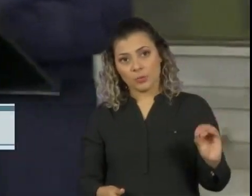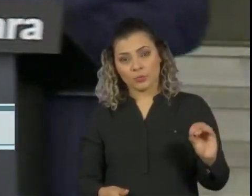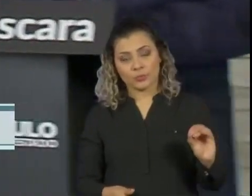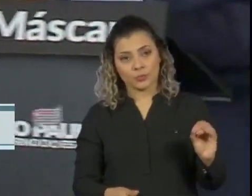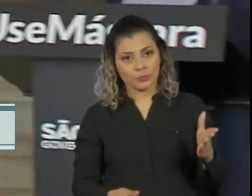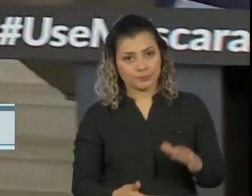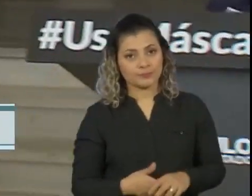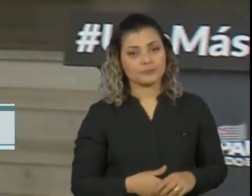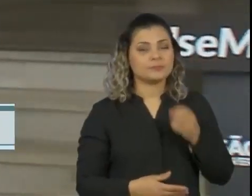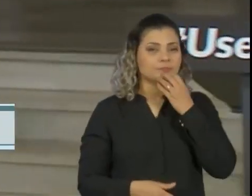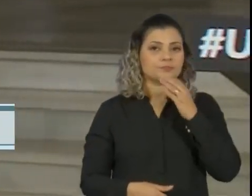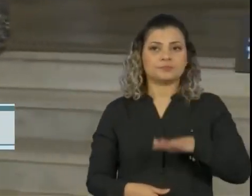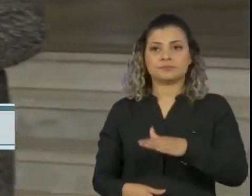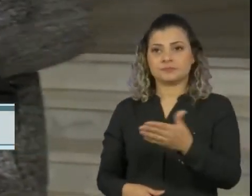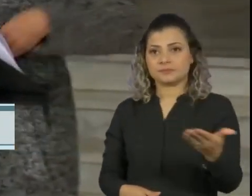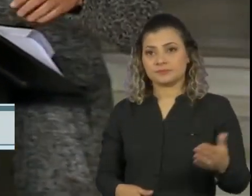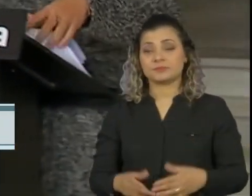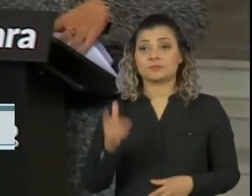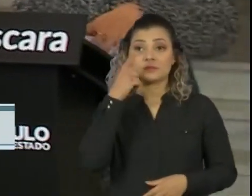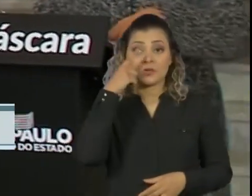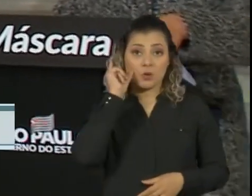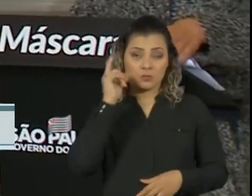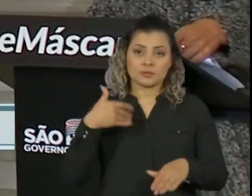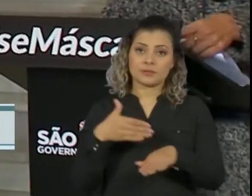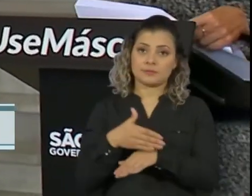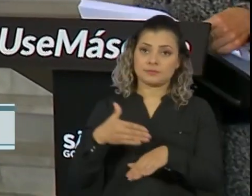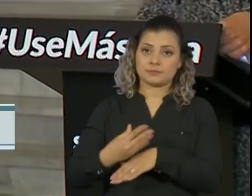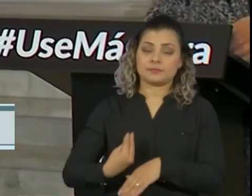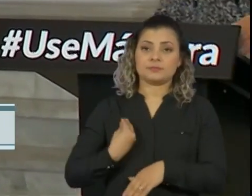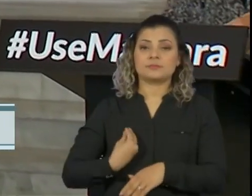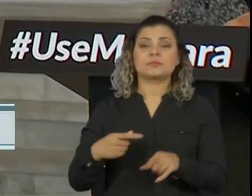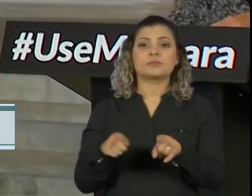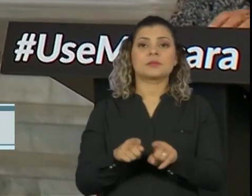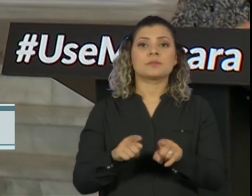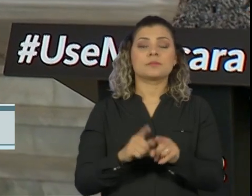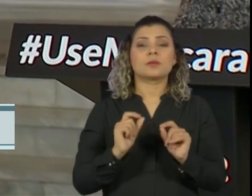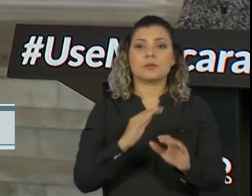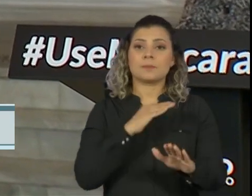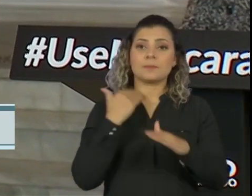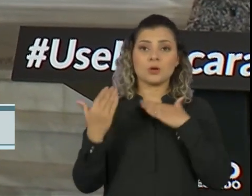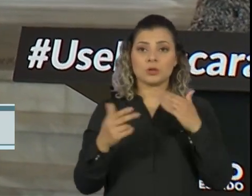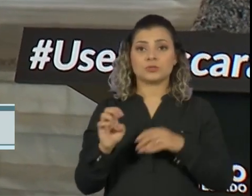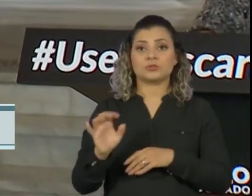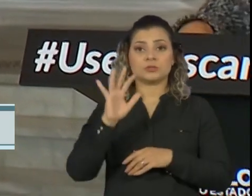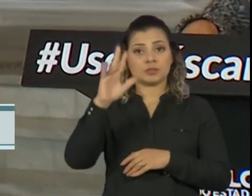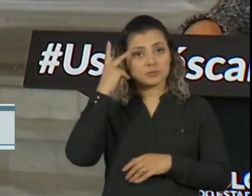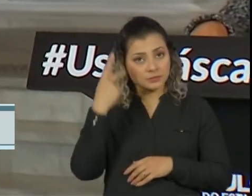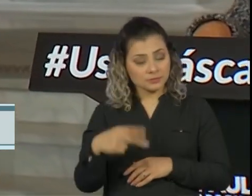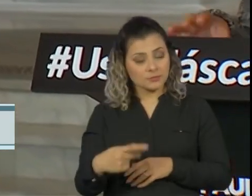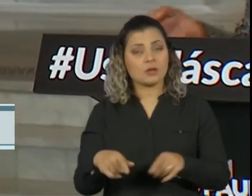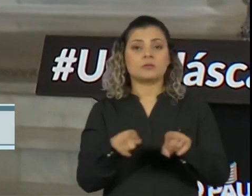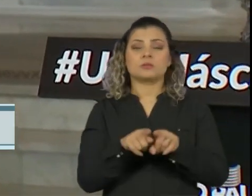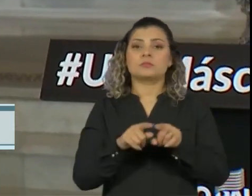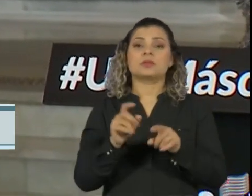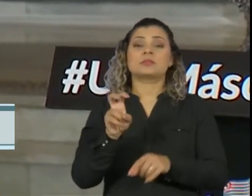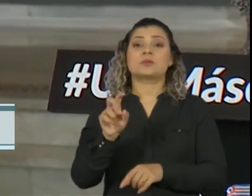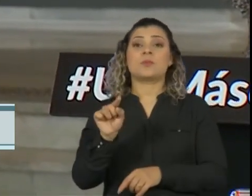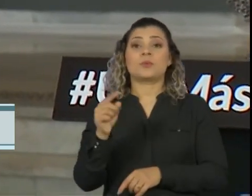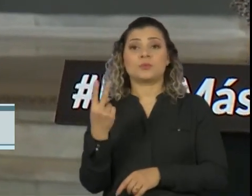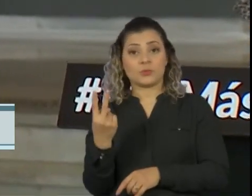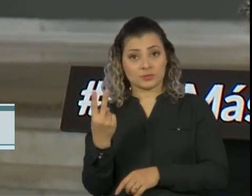boa tarde. Ontem nós trouxemos aqui o menor índice de letalidade do estado de São Paulo até então,